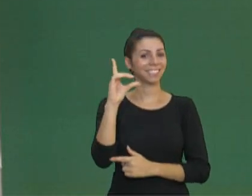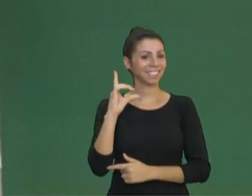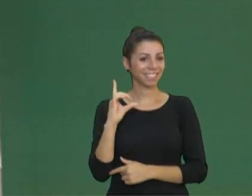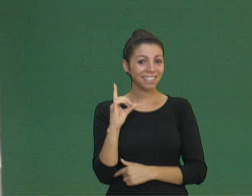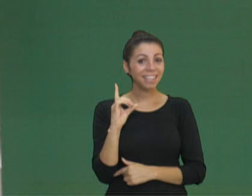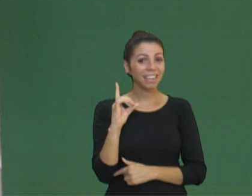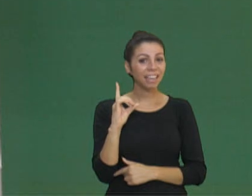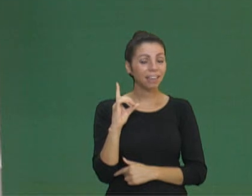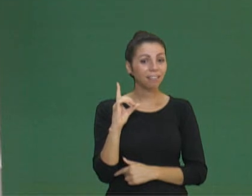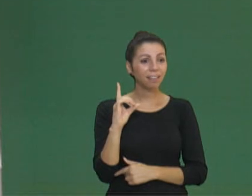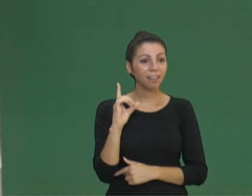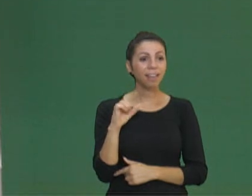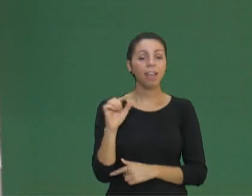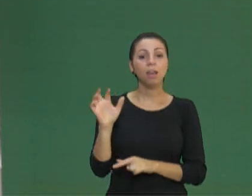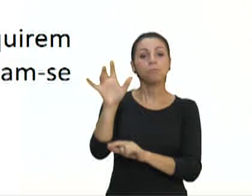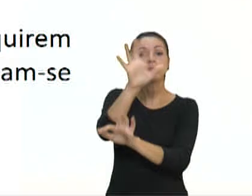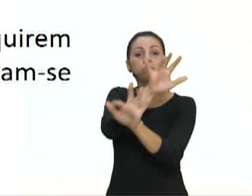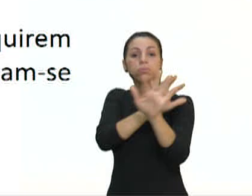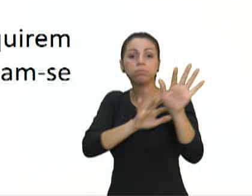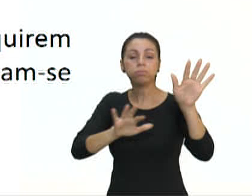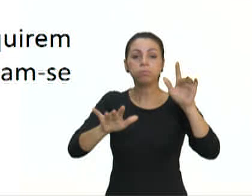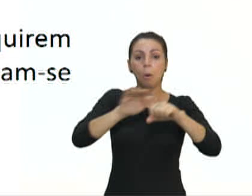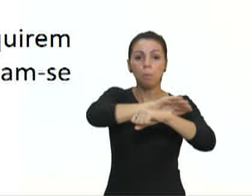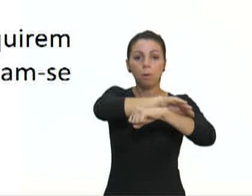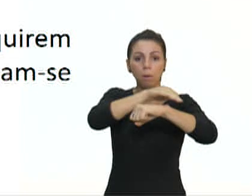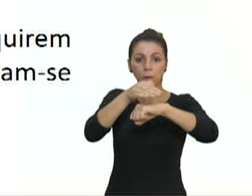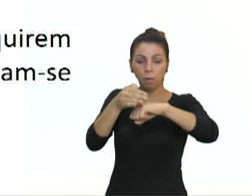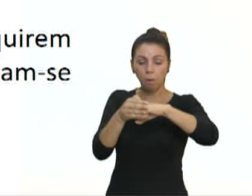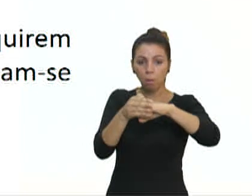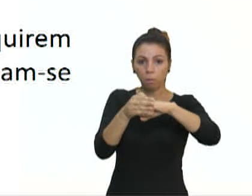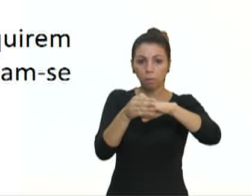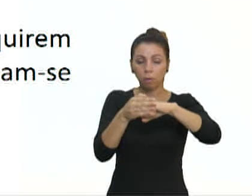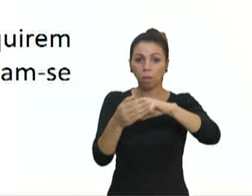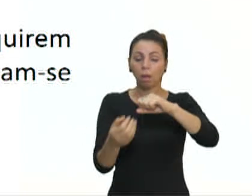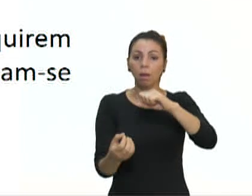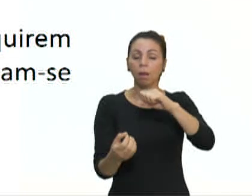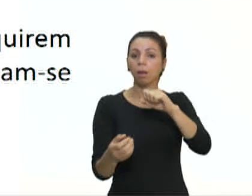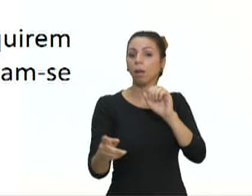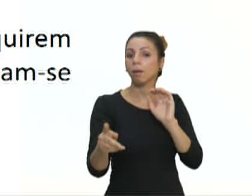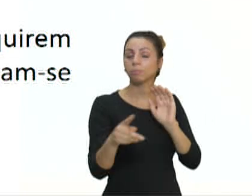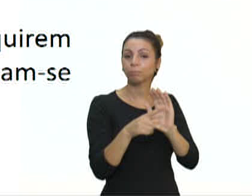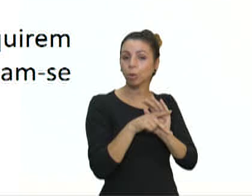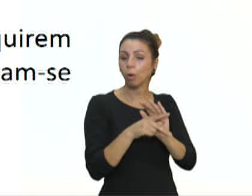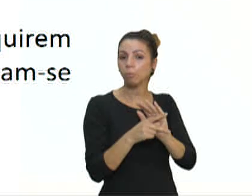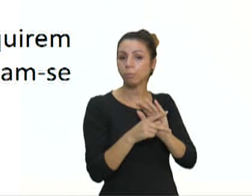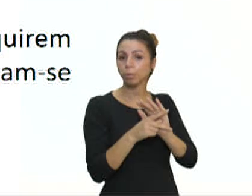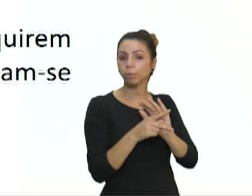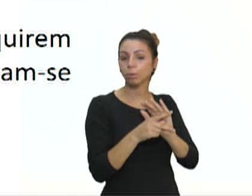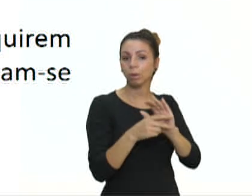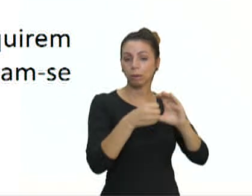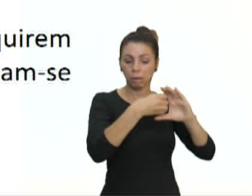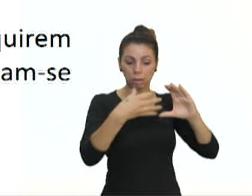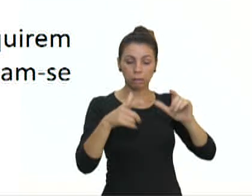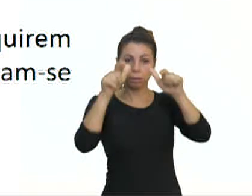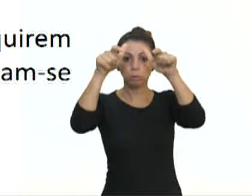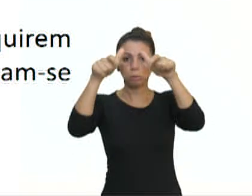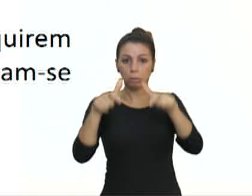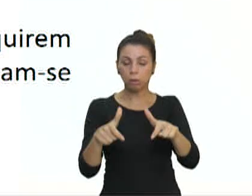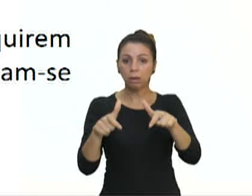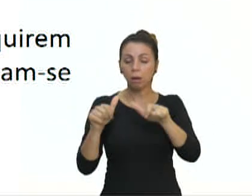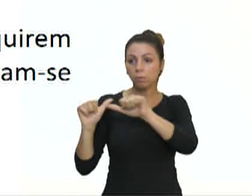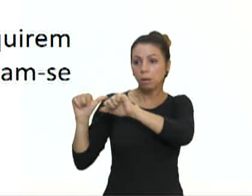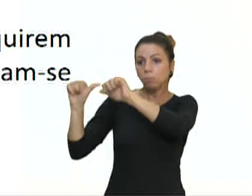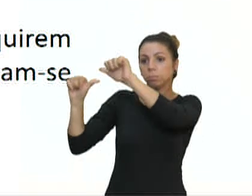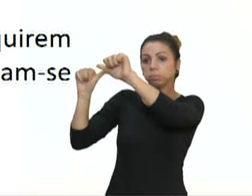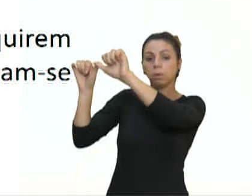São porções de ar atmosférico que adquirem características do local em que se originam e deslocam-se pela